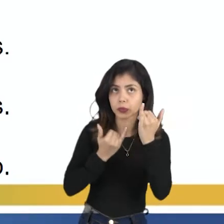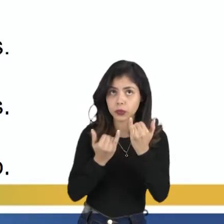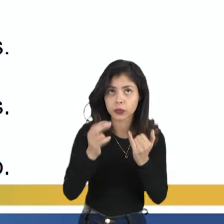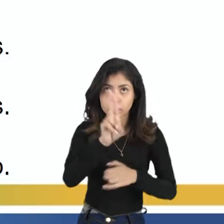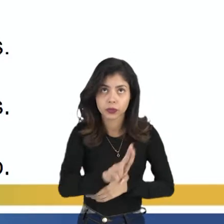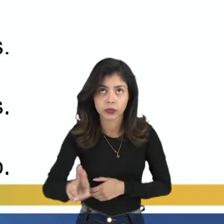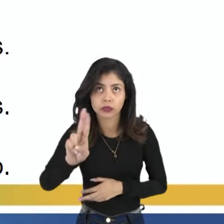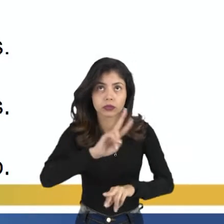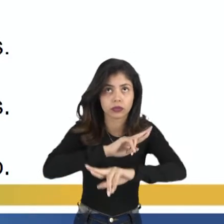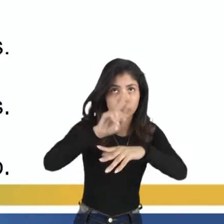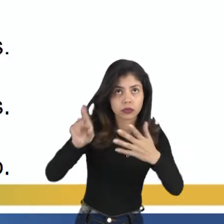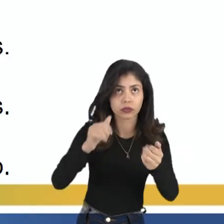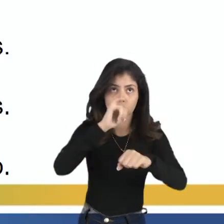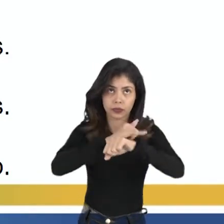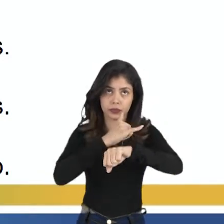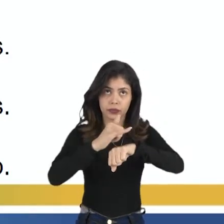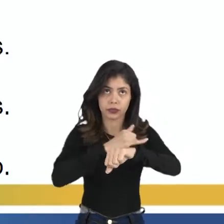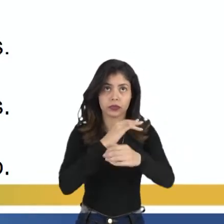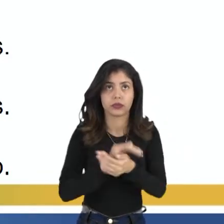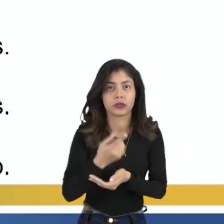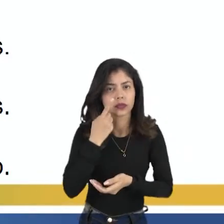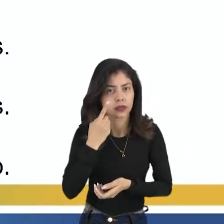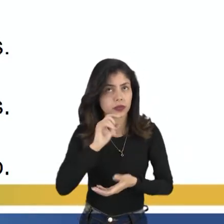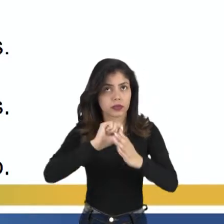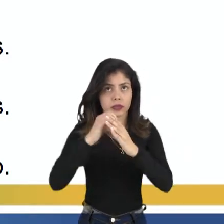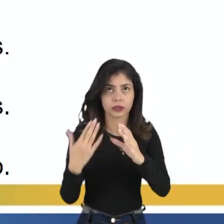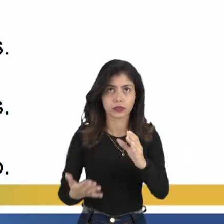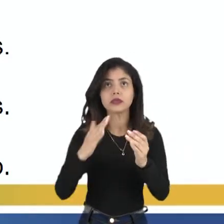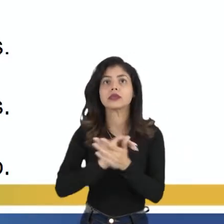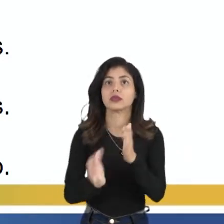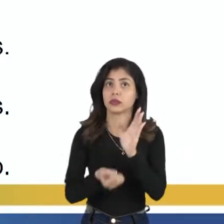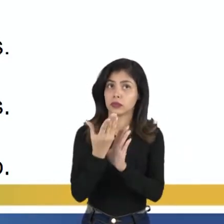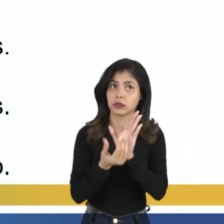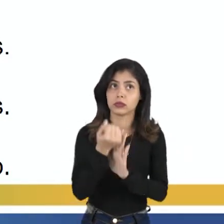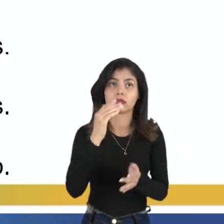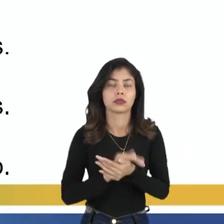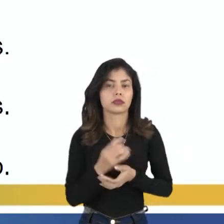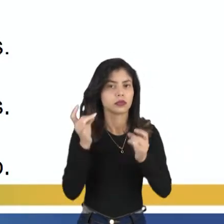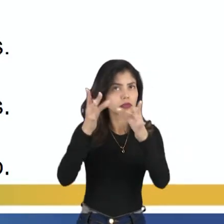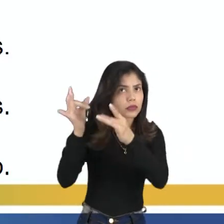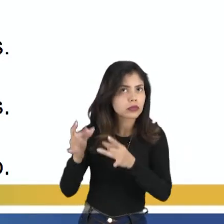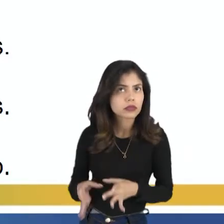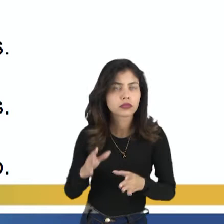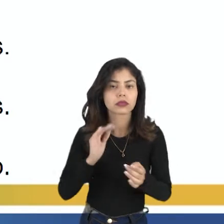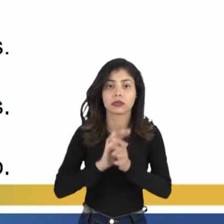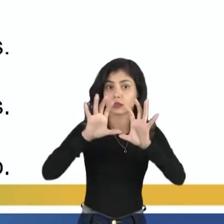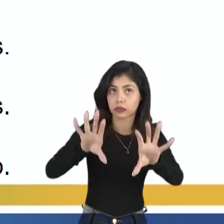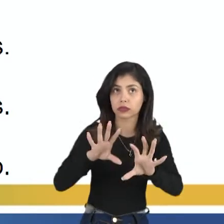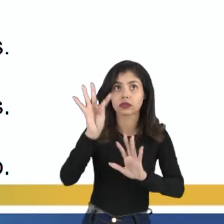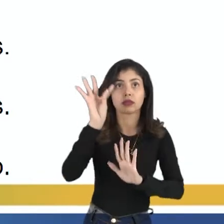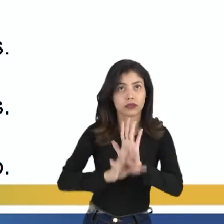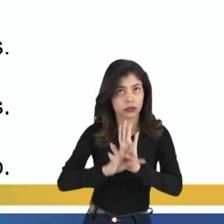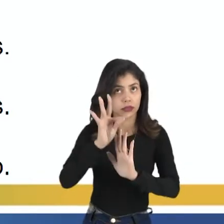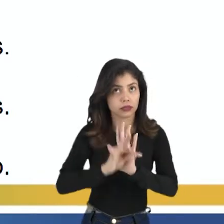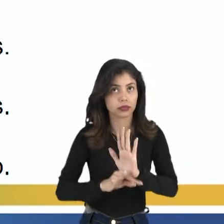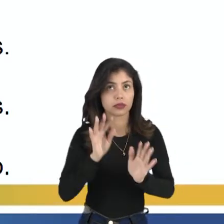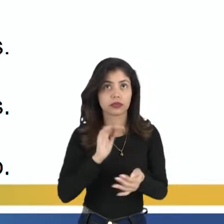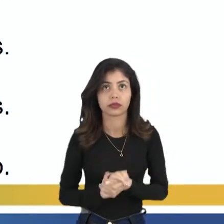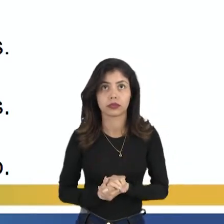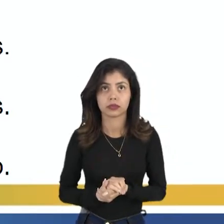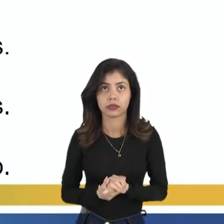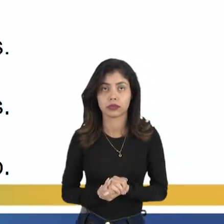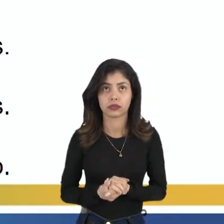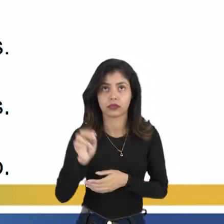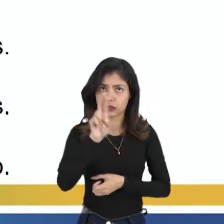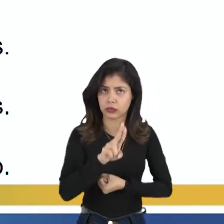publicitário utiliza diversas estratégias para enfatizar as características do produto que pretende vender. Assim,